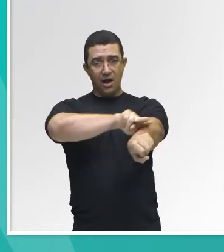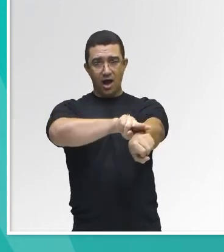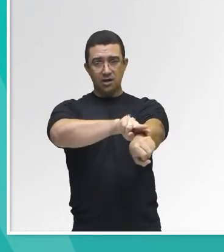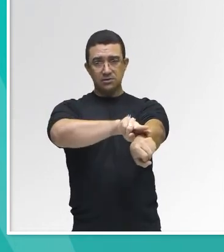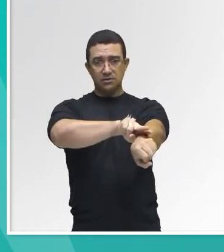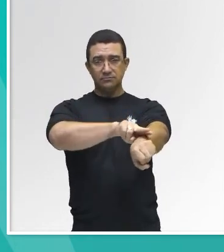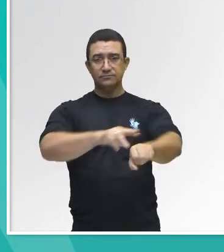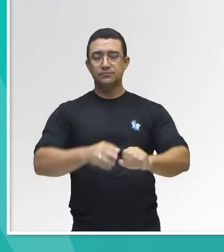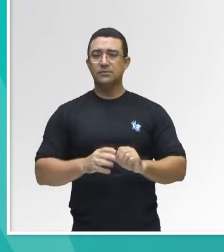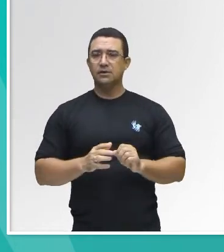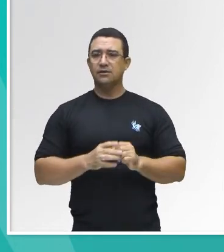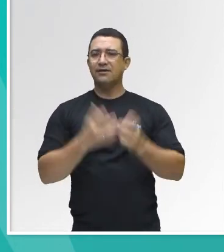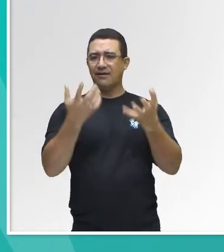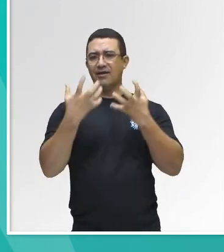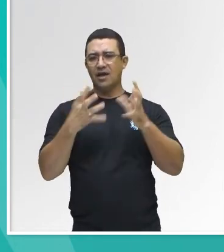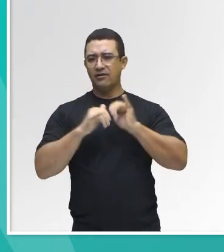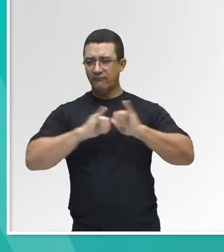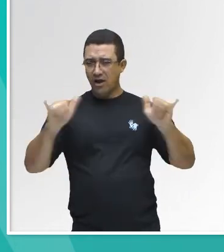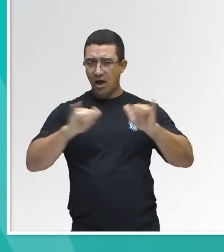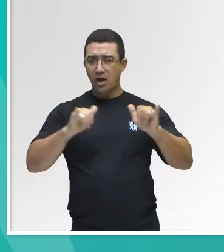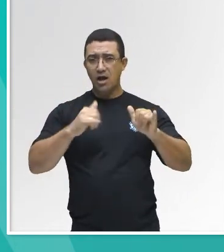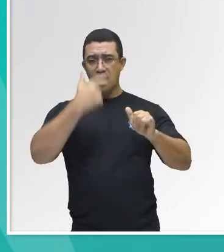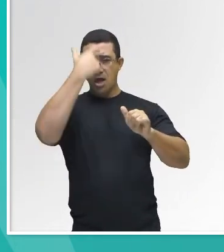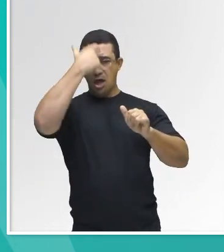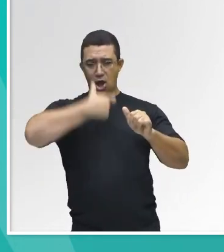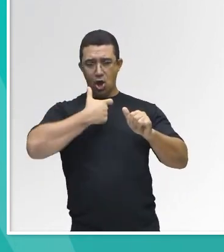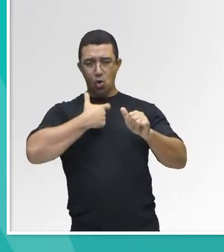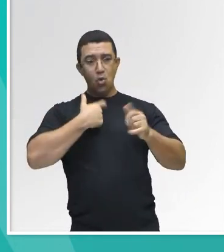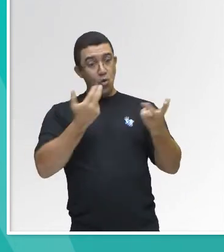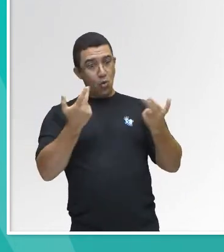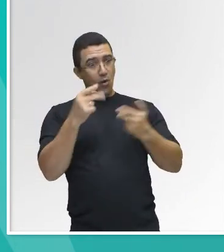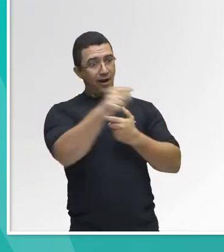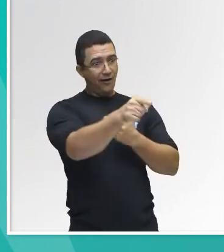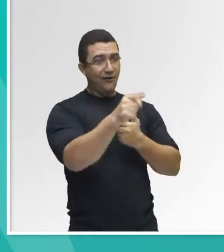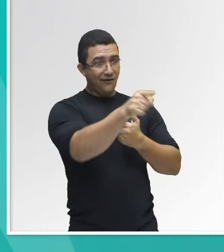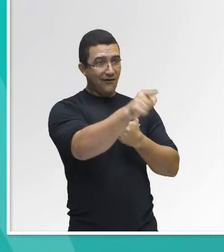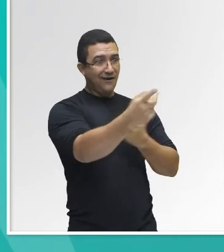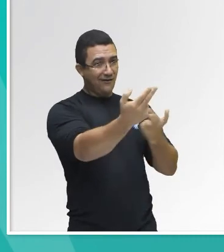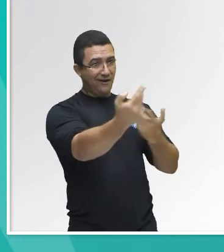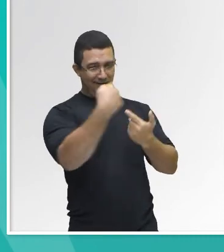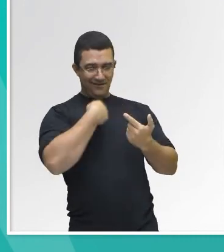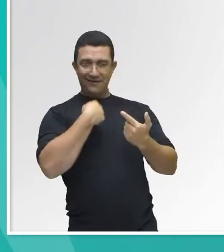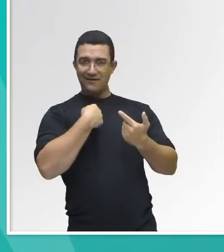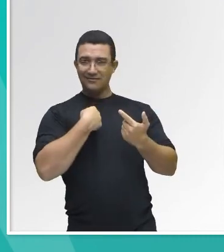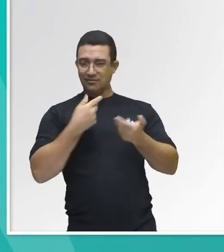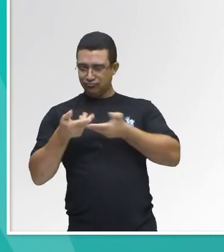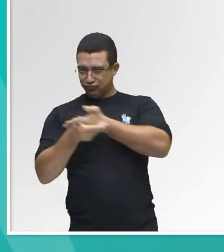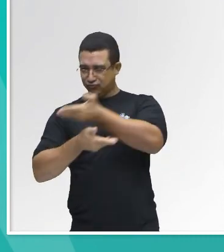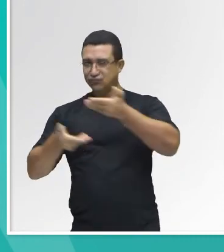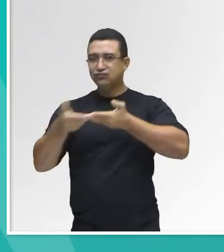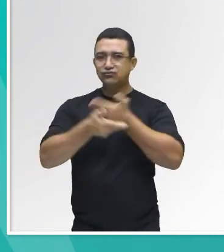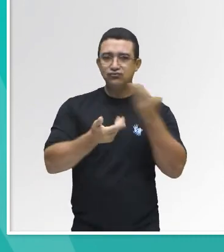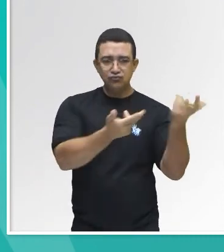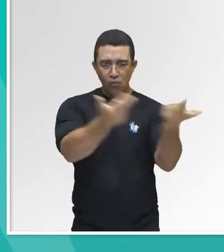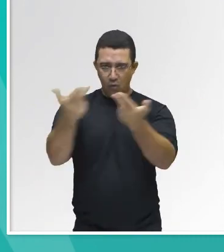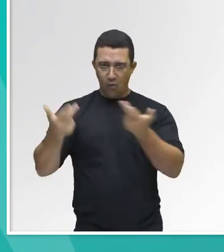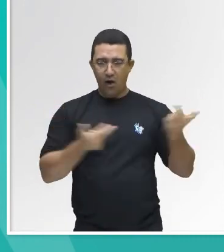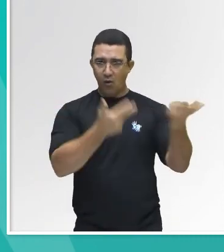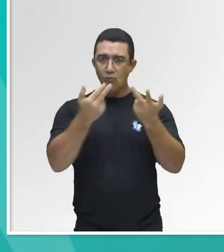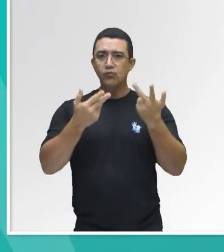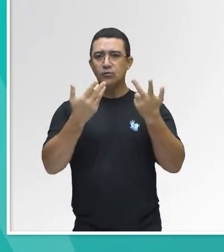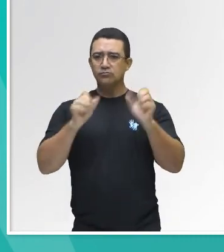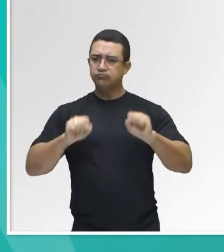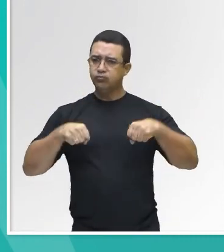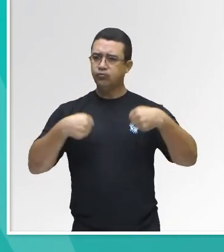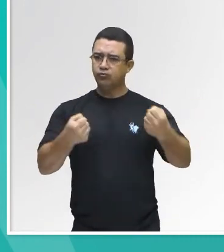são iguais, né? Eu sou você. E você percebe que tem várias pessoas. E aqui no caso ele queria defender essa